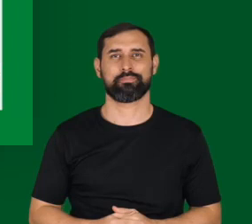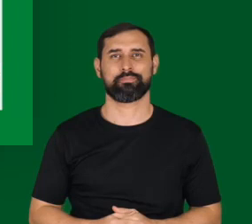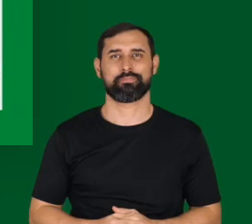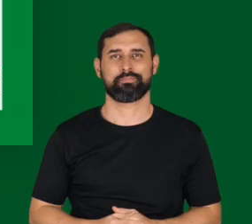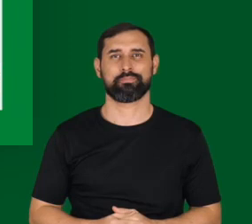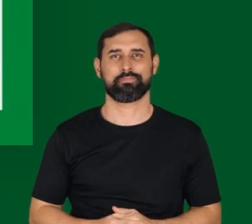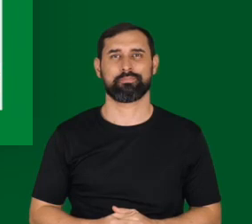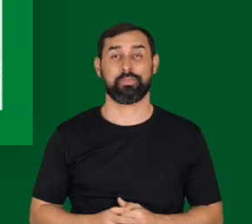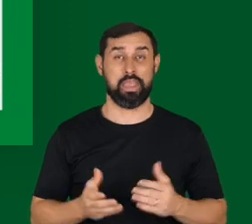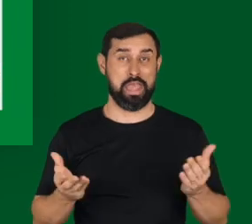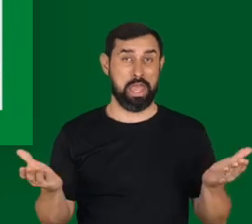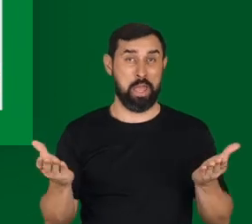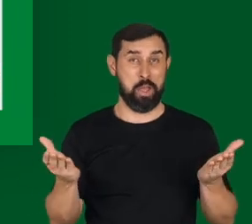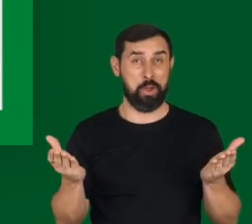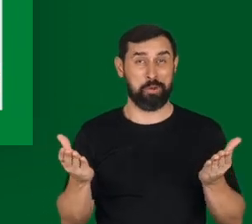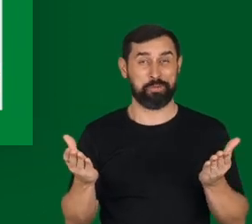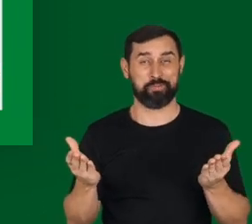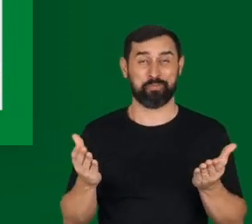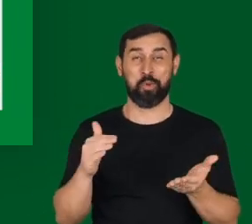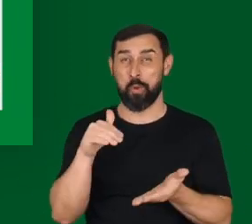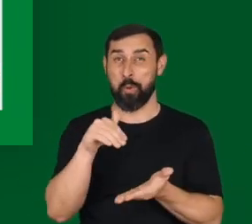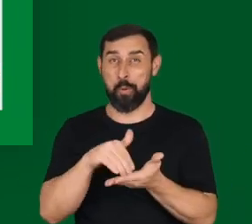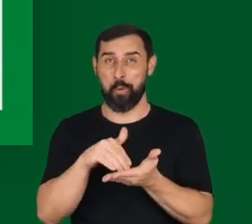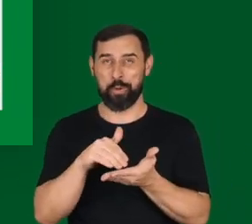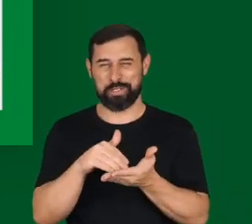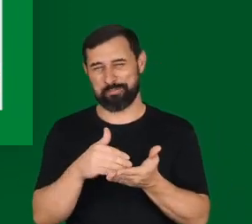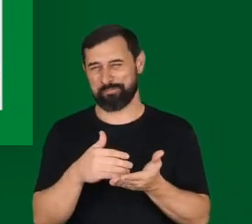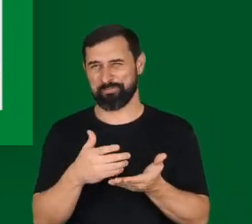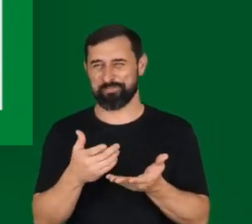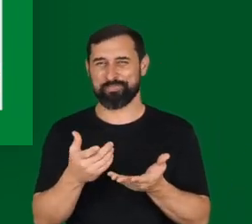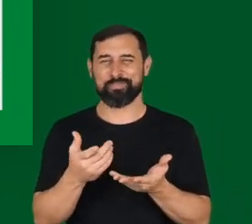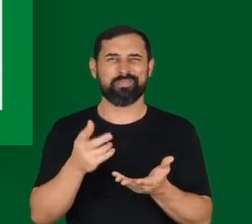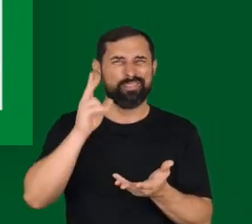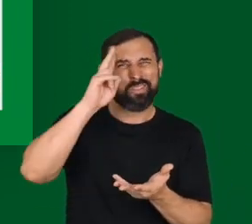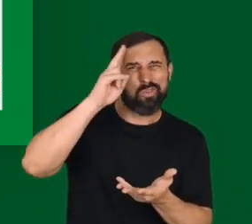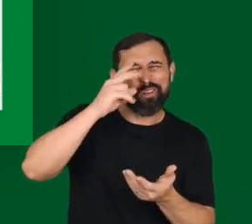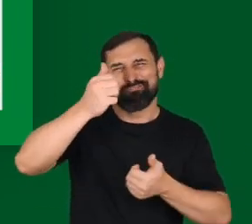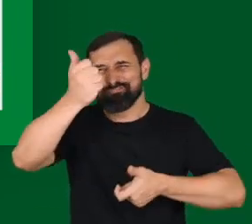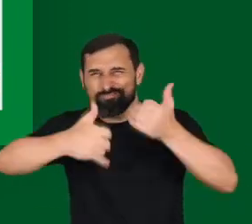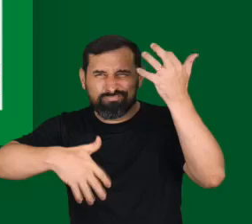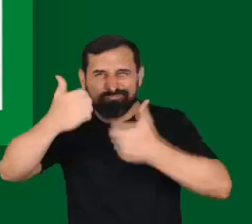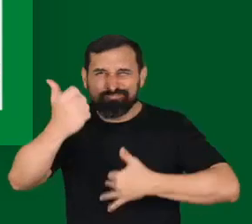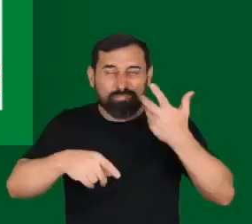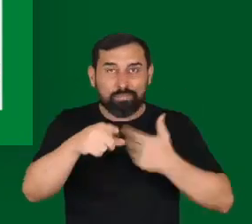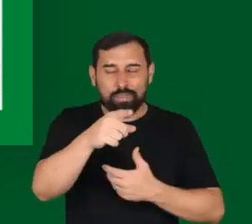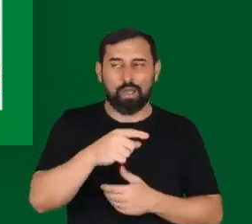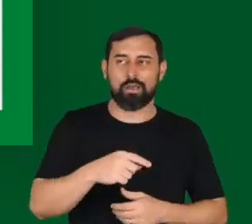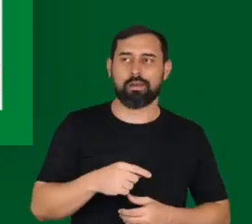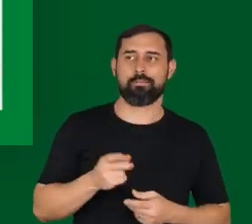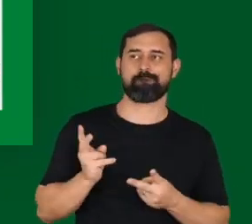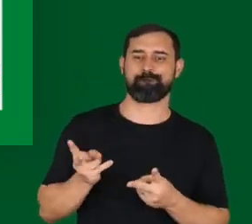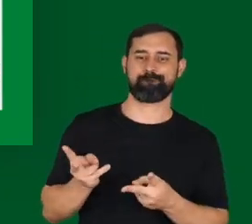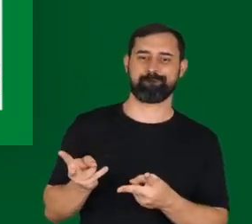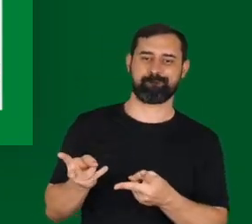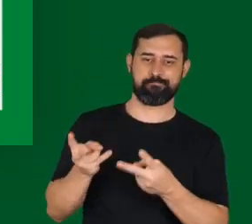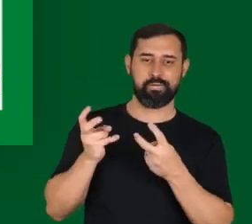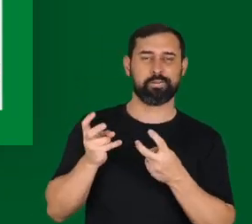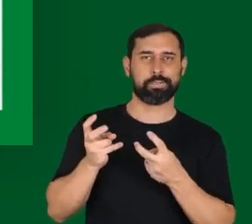Então, só para finalizar, eu vou fazer um caso clínico aqui com vocês, discutir um caso clínico que a gente pode